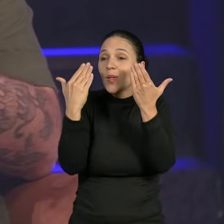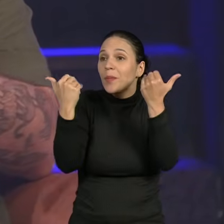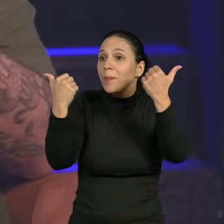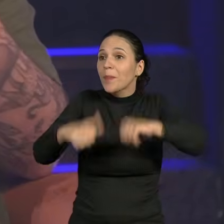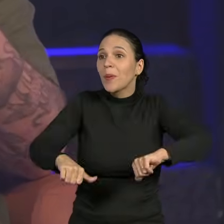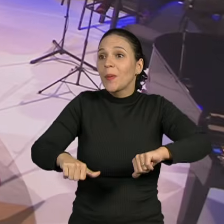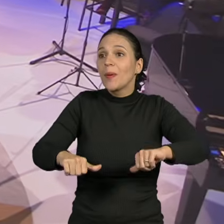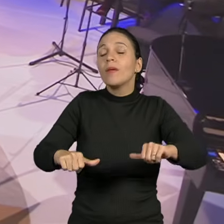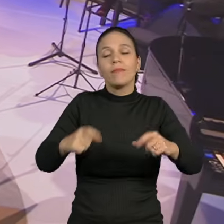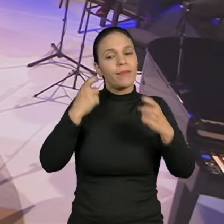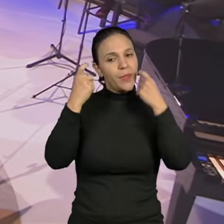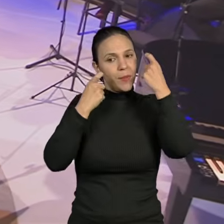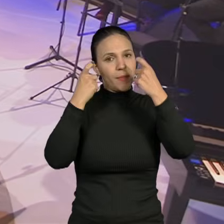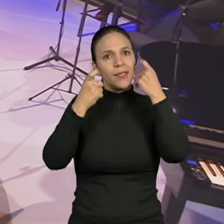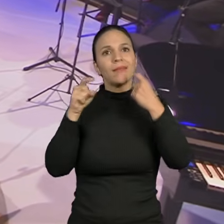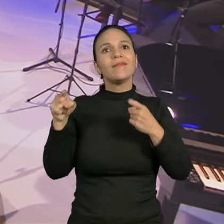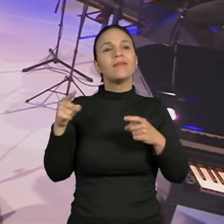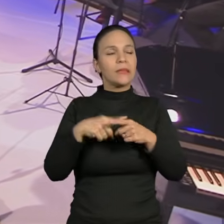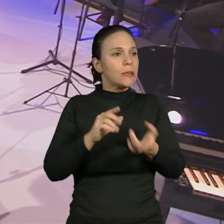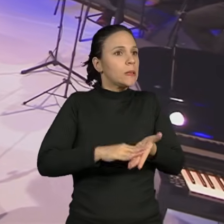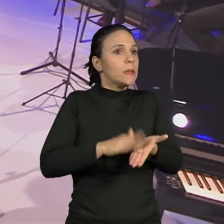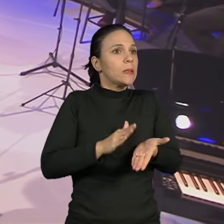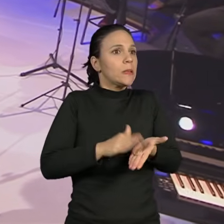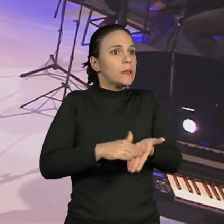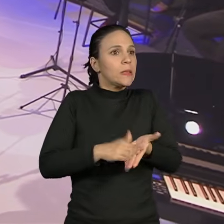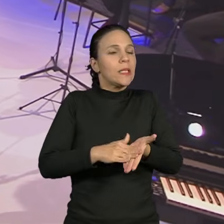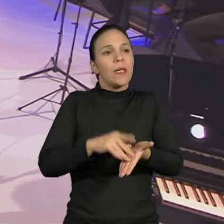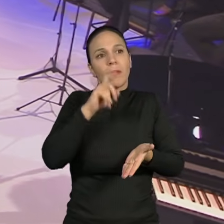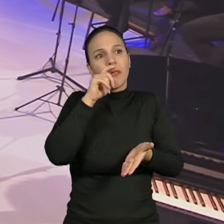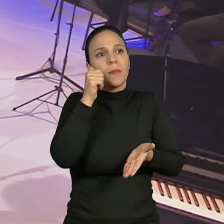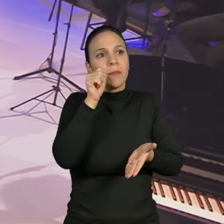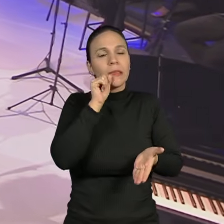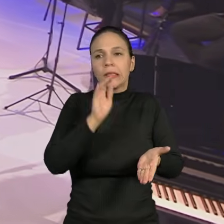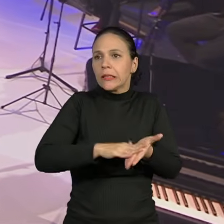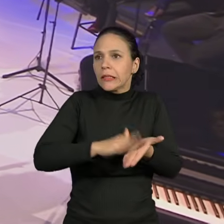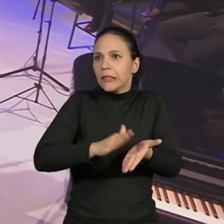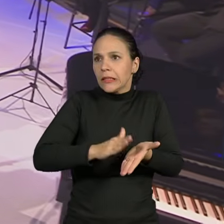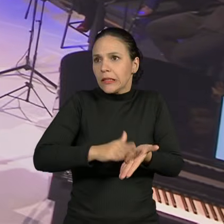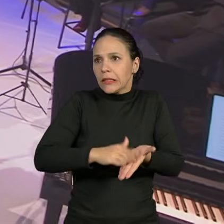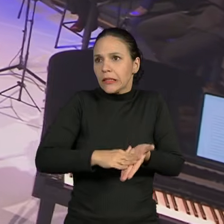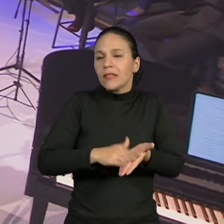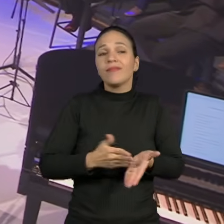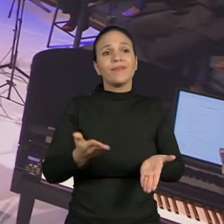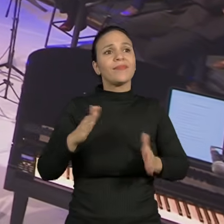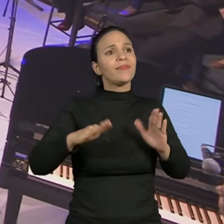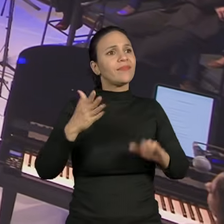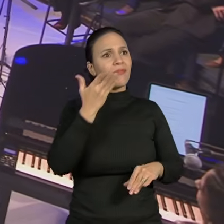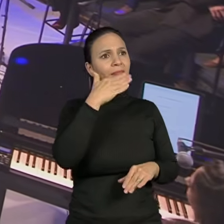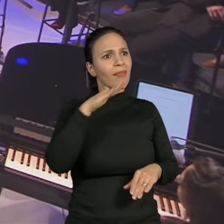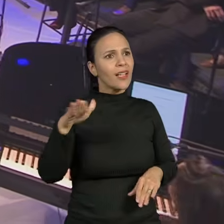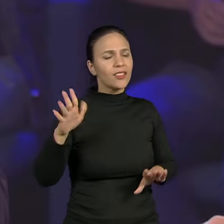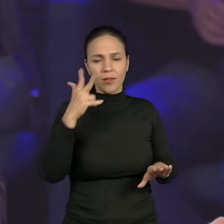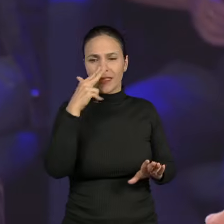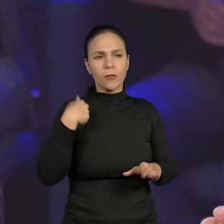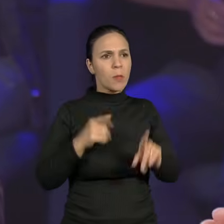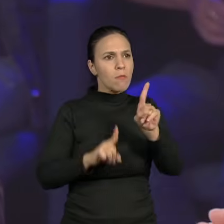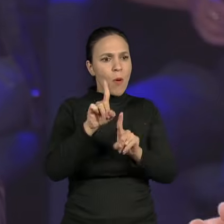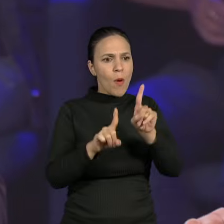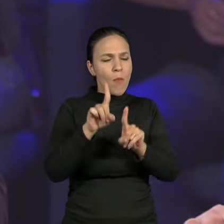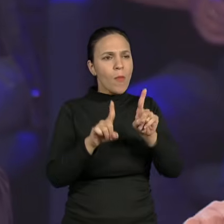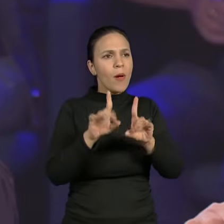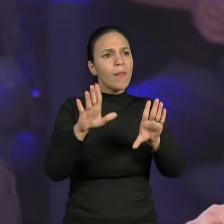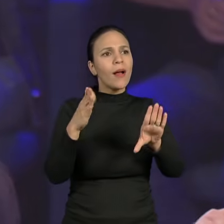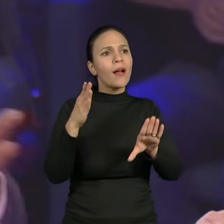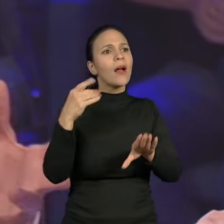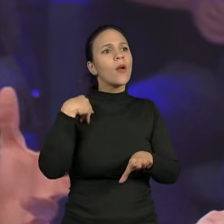é muito preocupante esse muita assunto. Cobrança dos pais, né? Muita exigência, muita... A criança já aprende a ser competitiva antes de